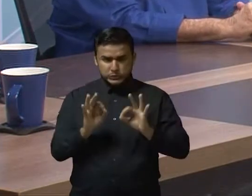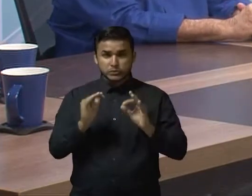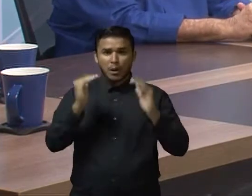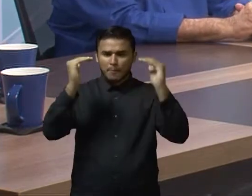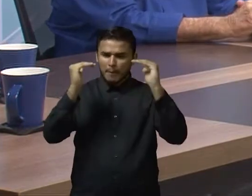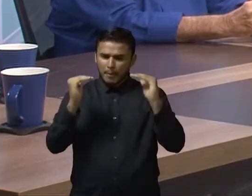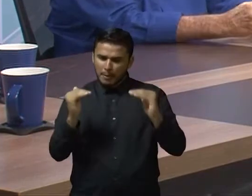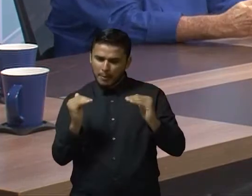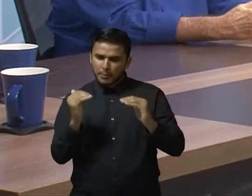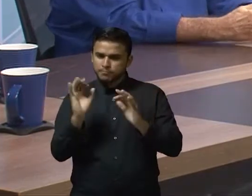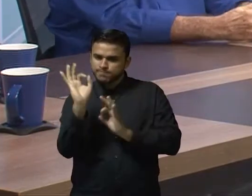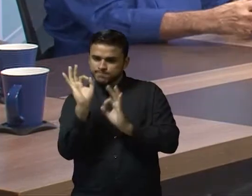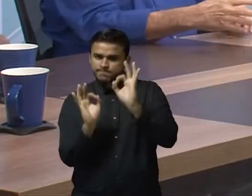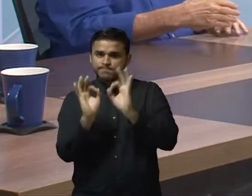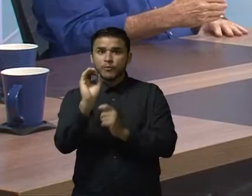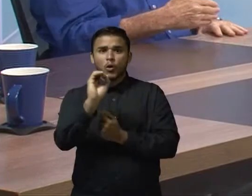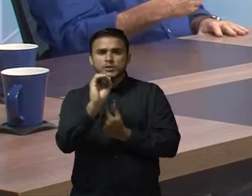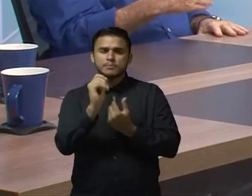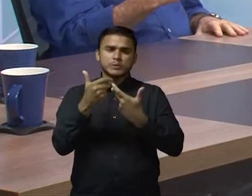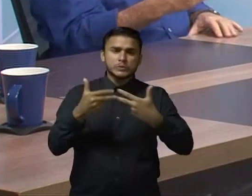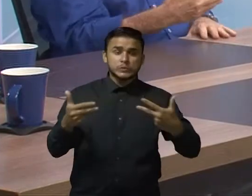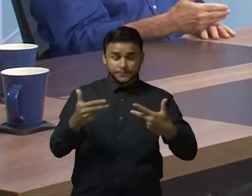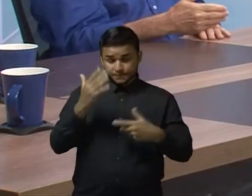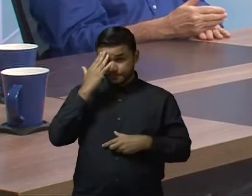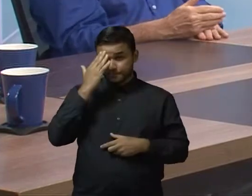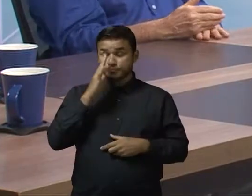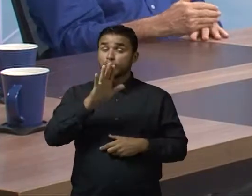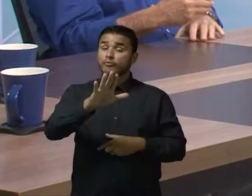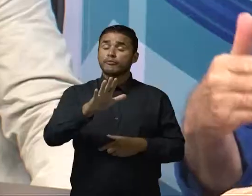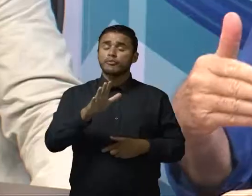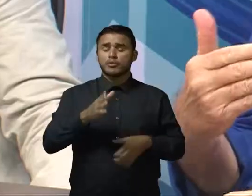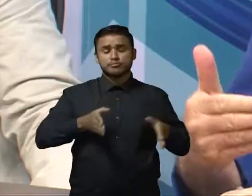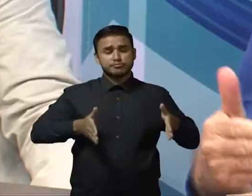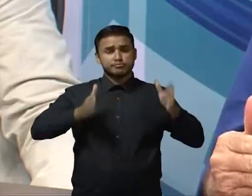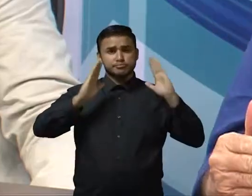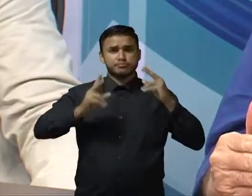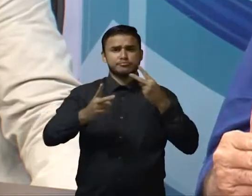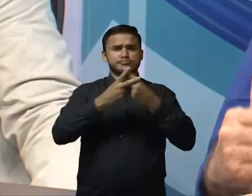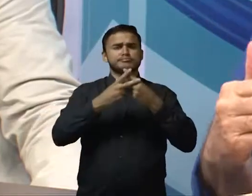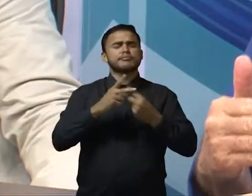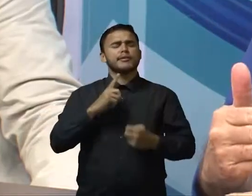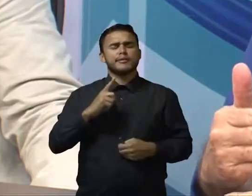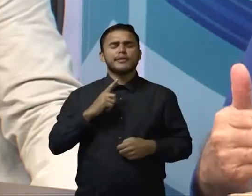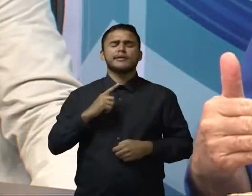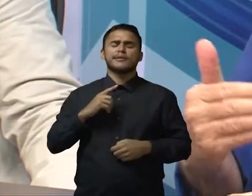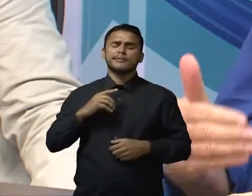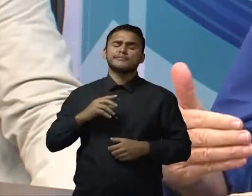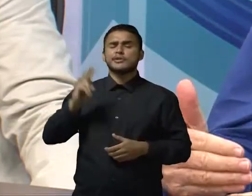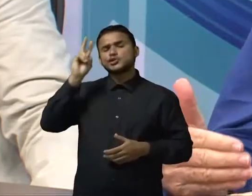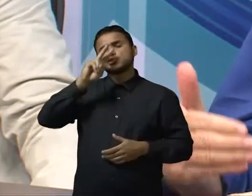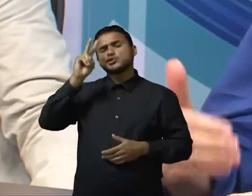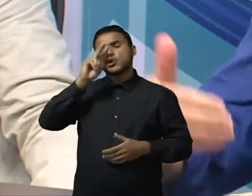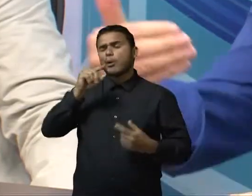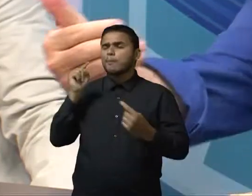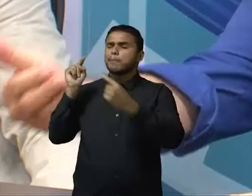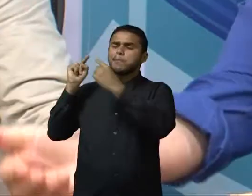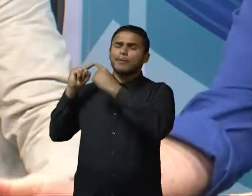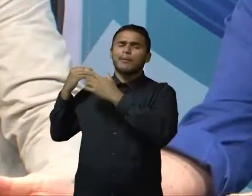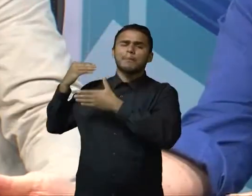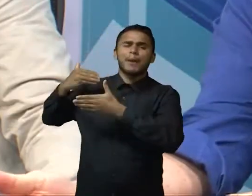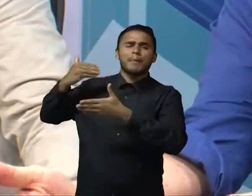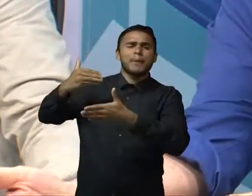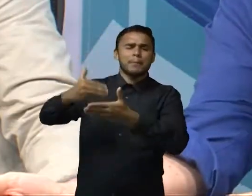do presídio é interessante porque nós temos, historicamente, várias situações onde cada vez mais se coloca